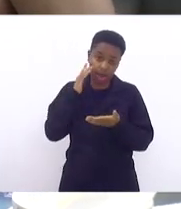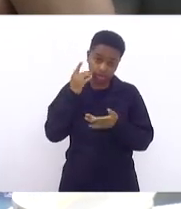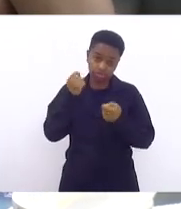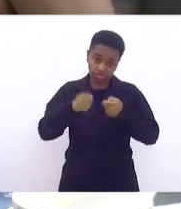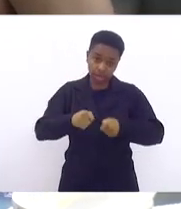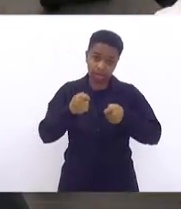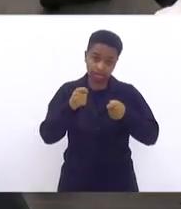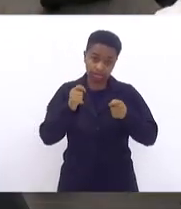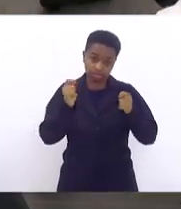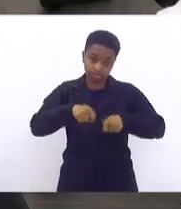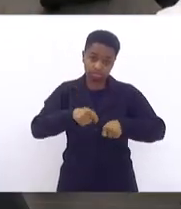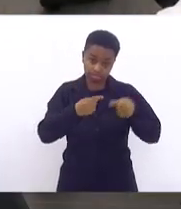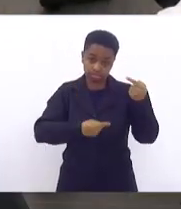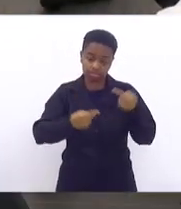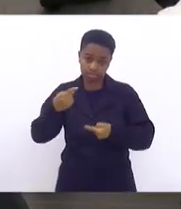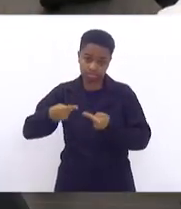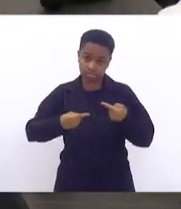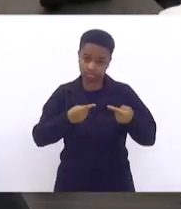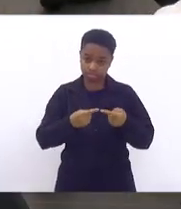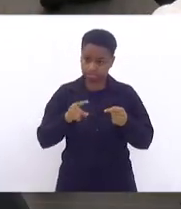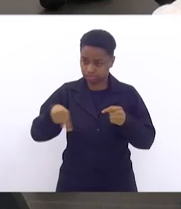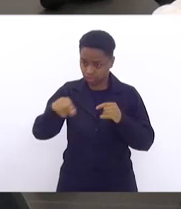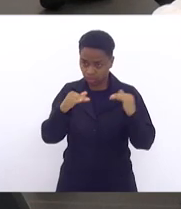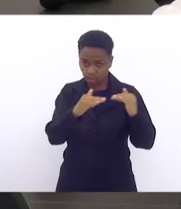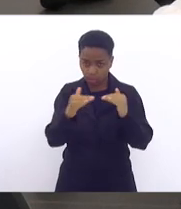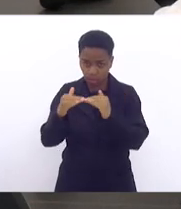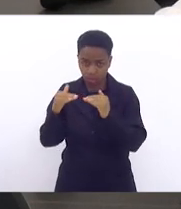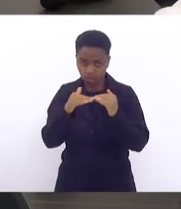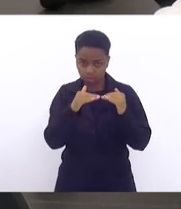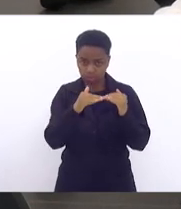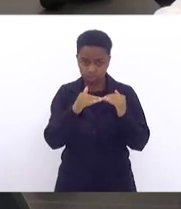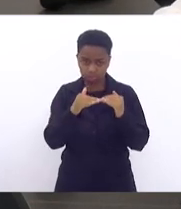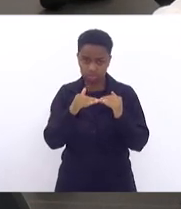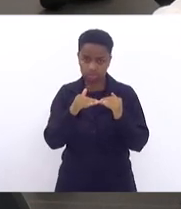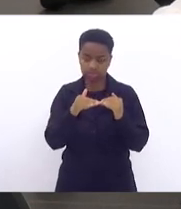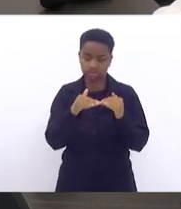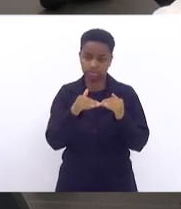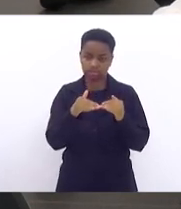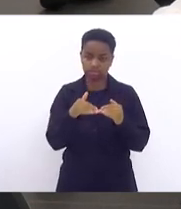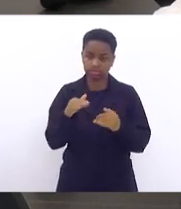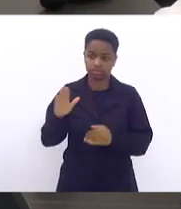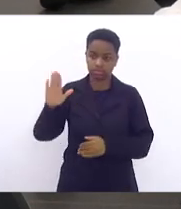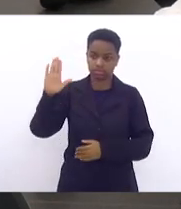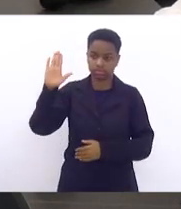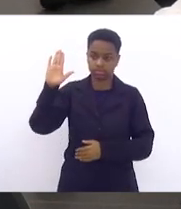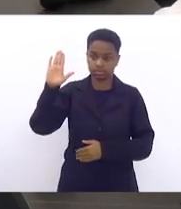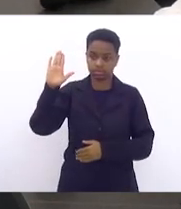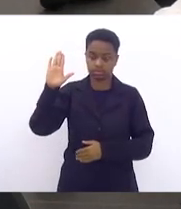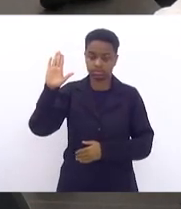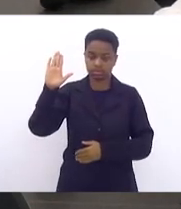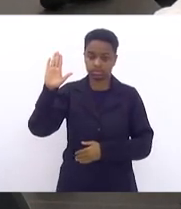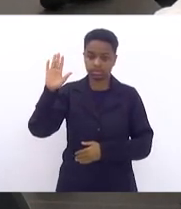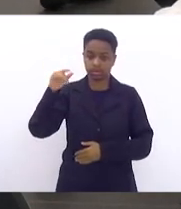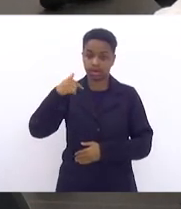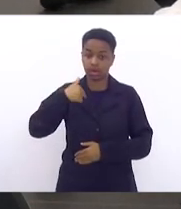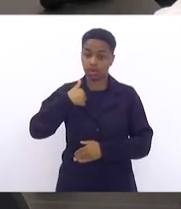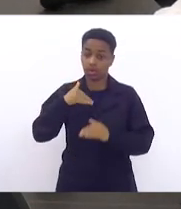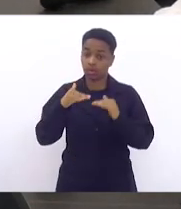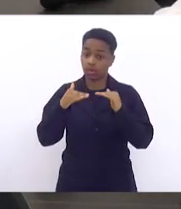acordo? Claro. De acordo, deputado Delaroli? De deputado Cozzolino? Presidente. Deputado Flávio. Eu tenho acordo, só